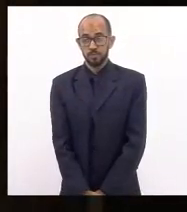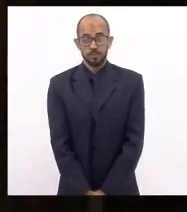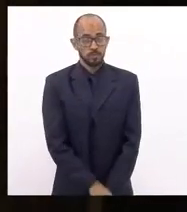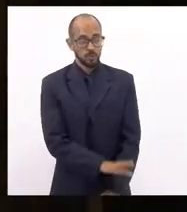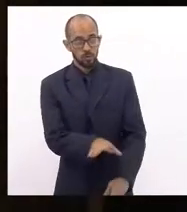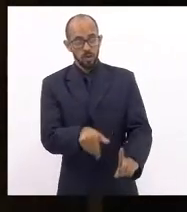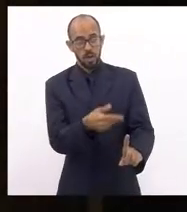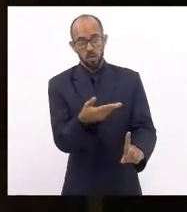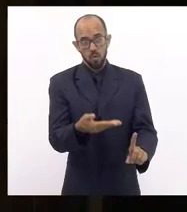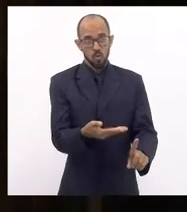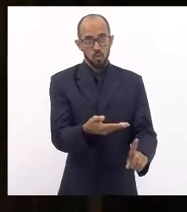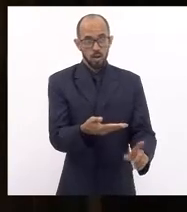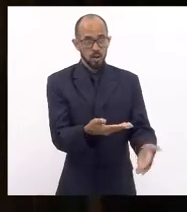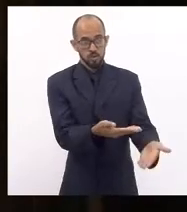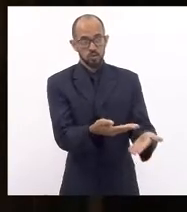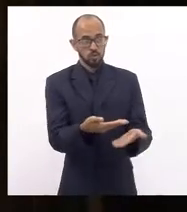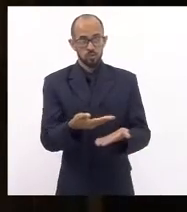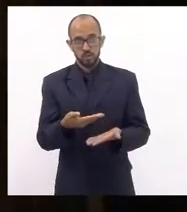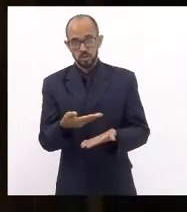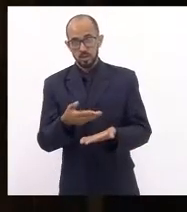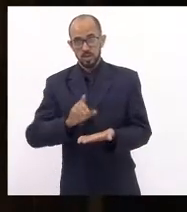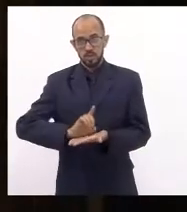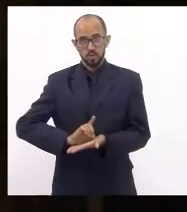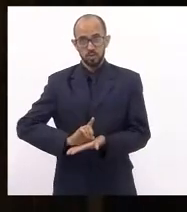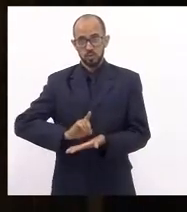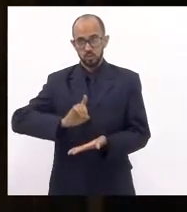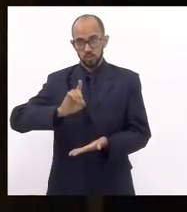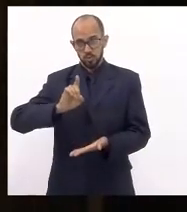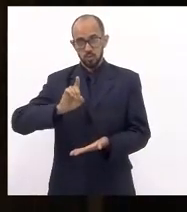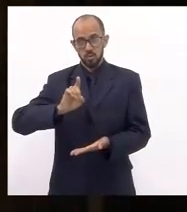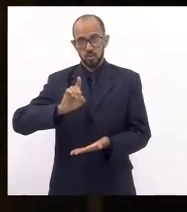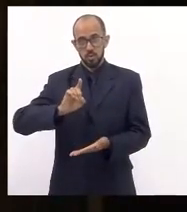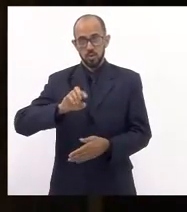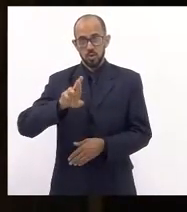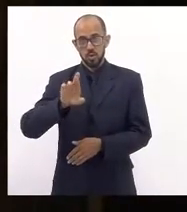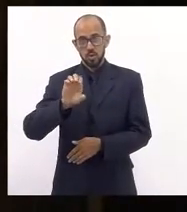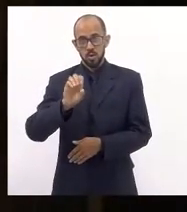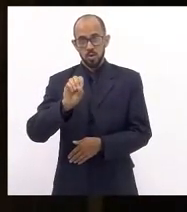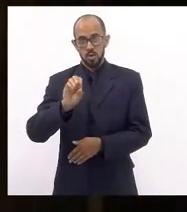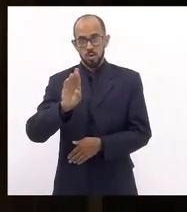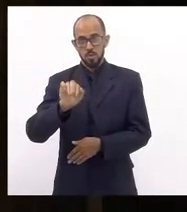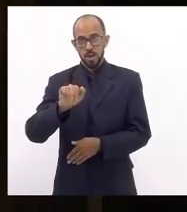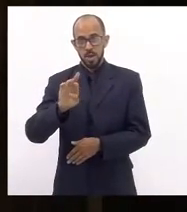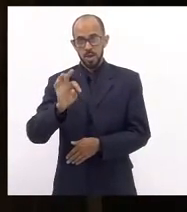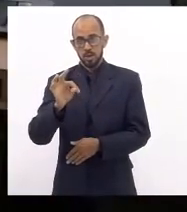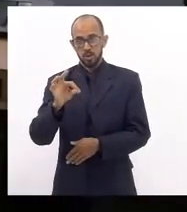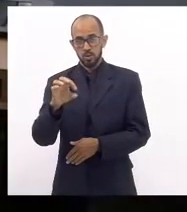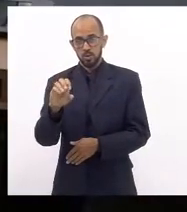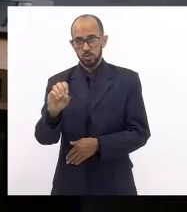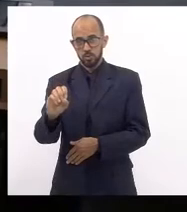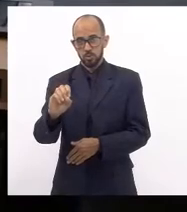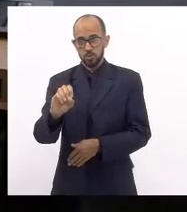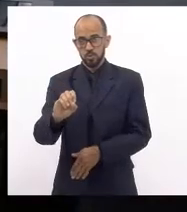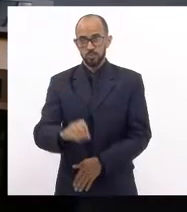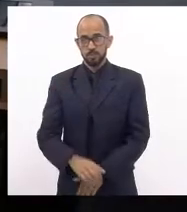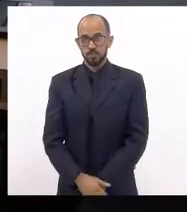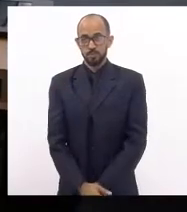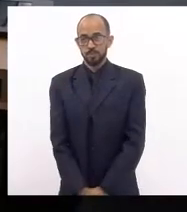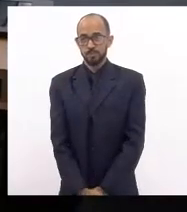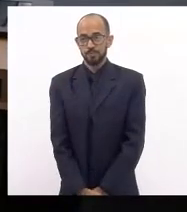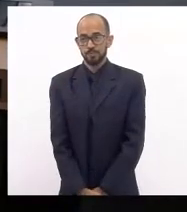Tenho a honra de chamar o excelentíssimo doutor Roberto Januário Ribeiro.